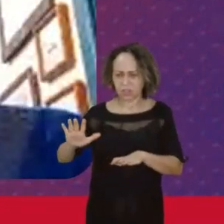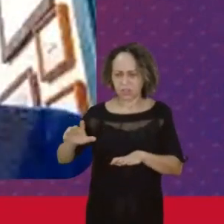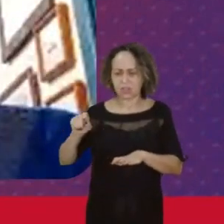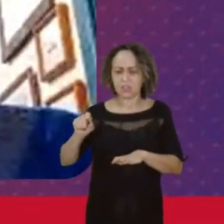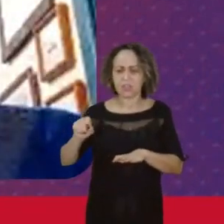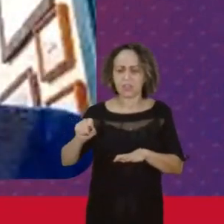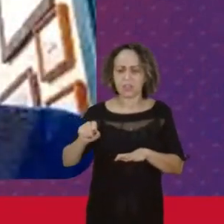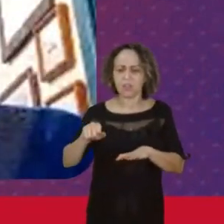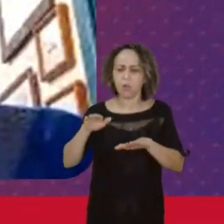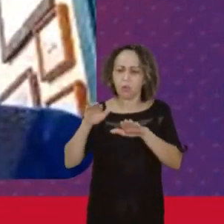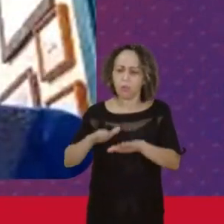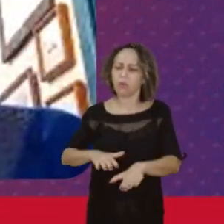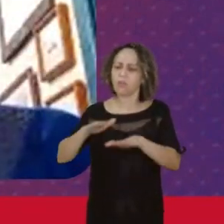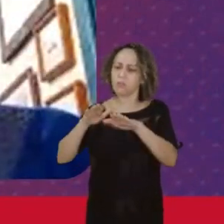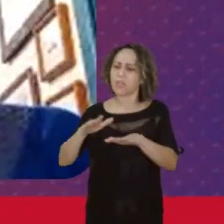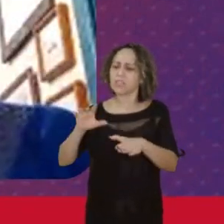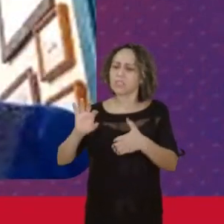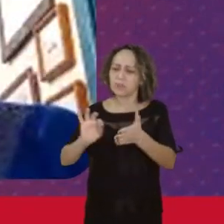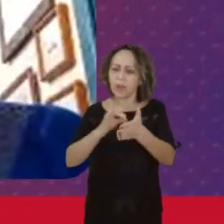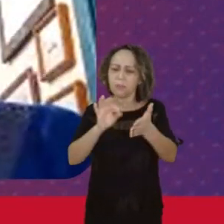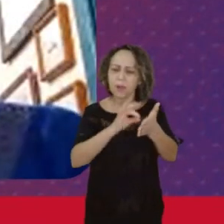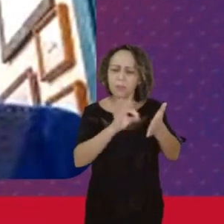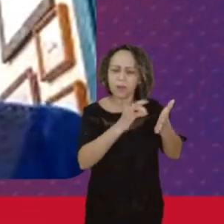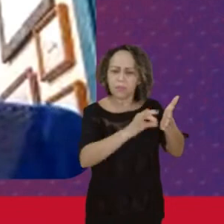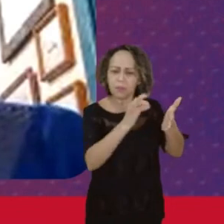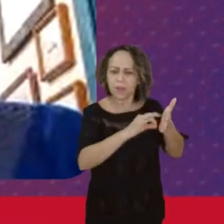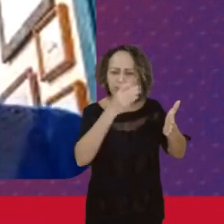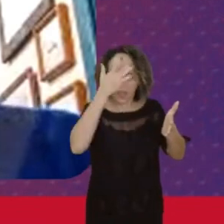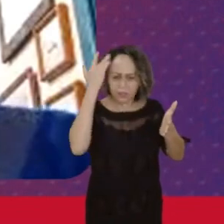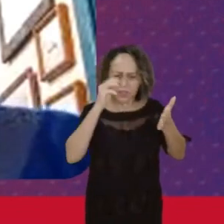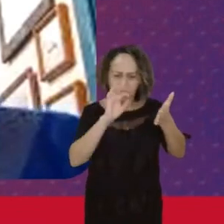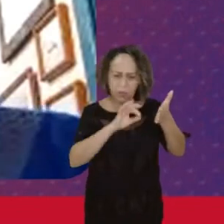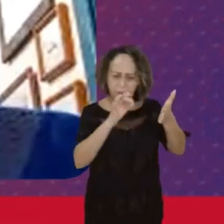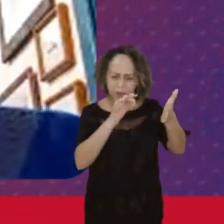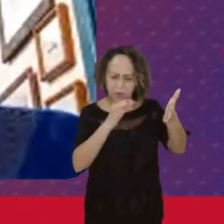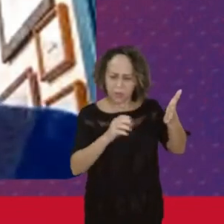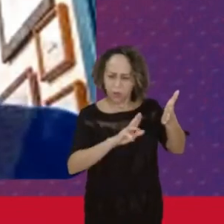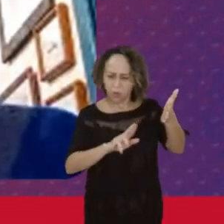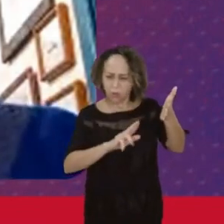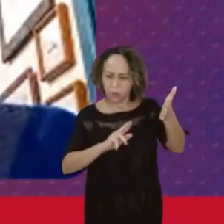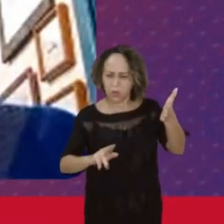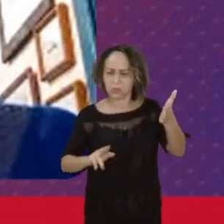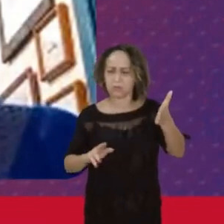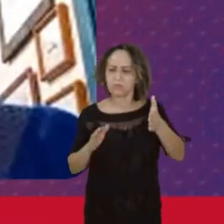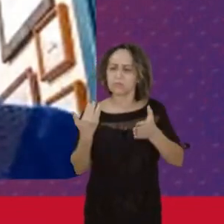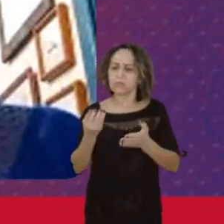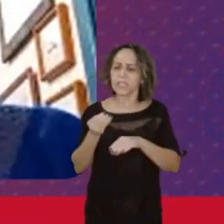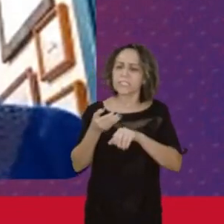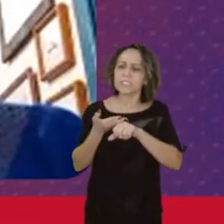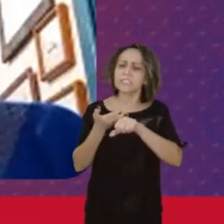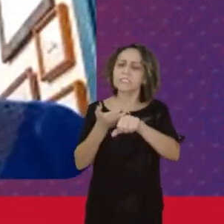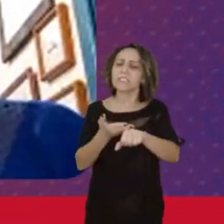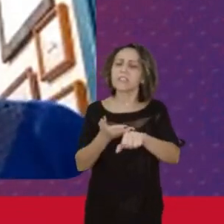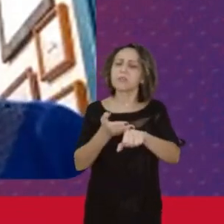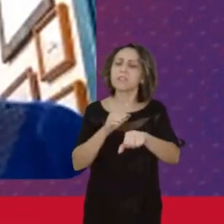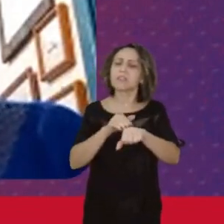vão colher assinaturas para entregar para os generais, dizendo que o Custe Vida está insuportável.